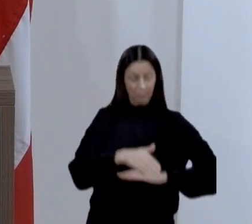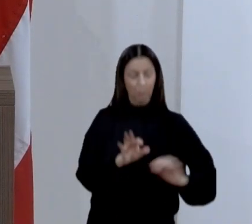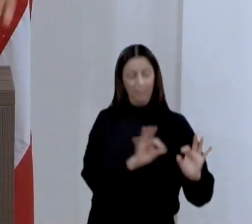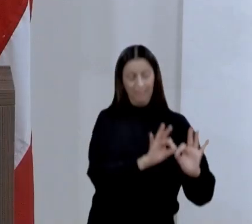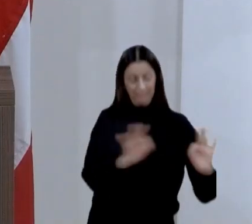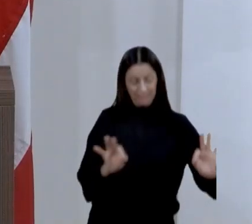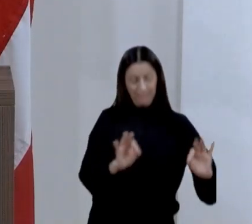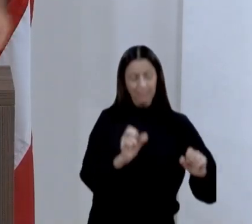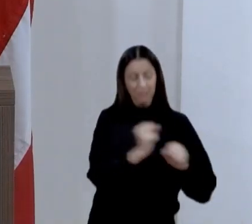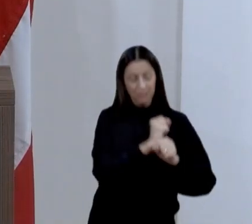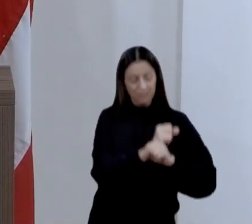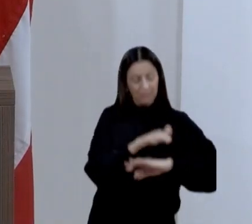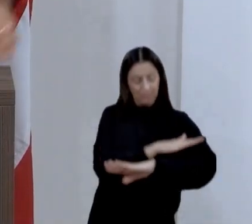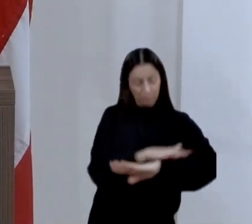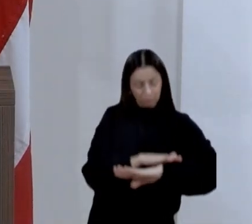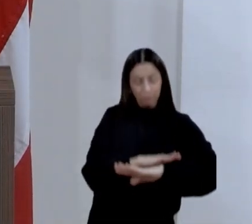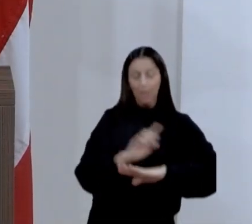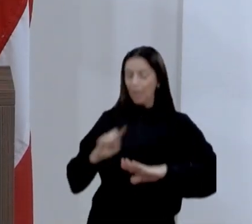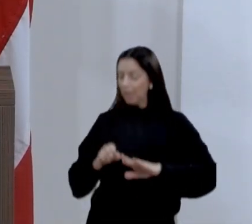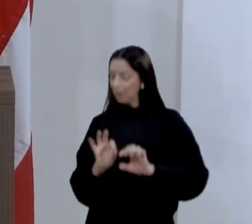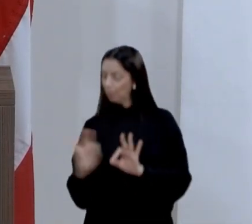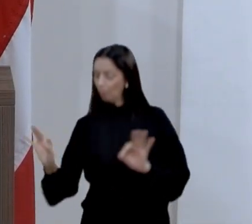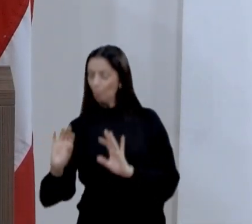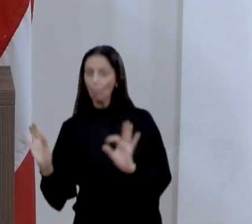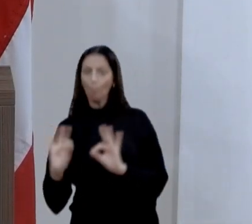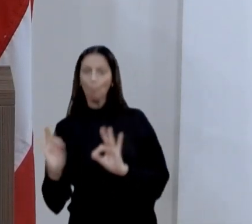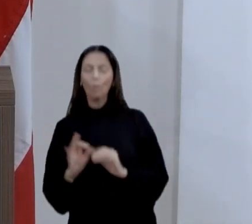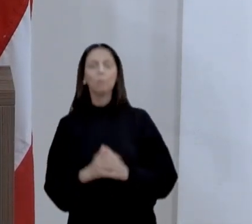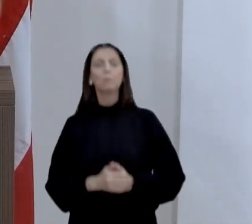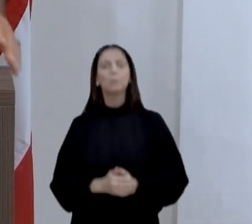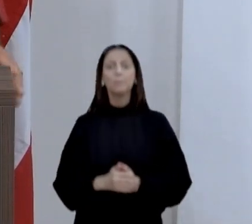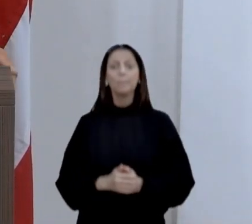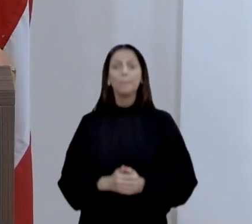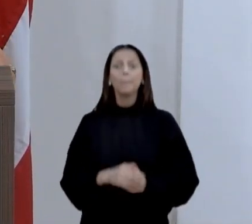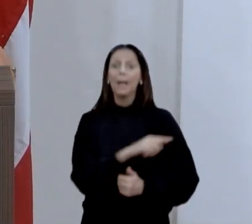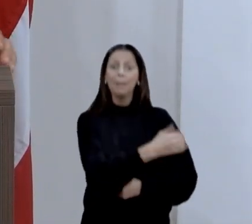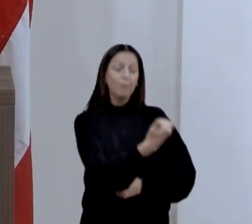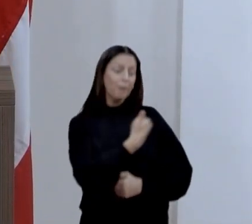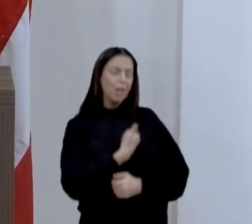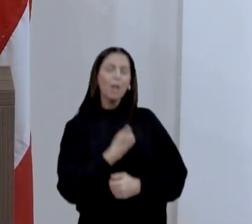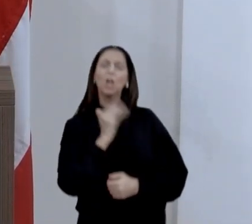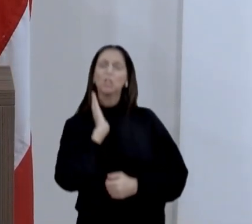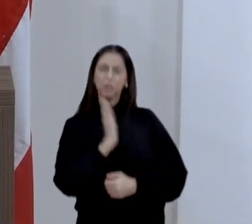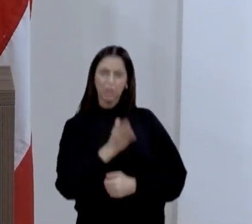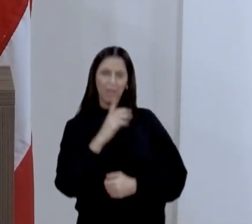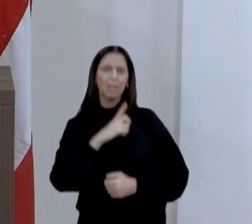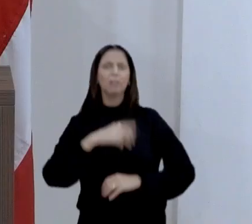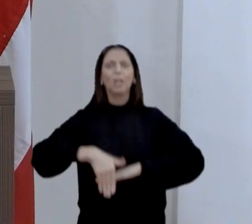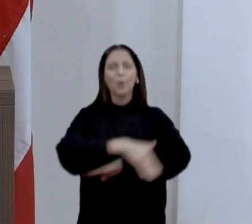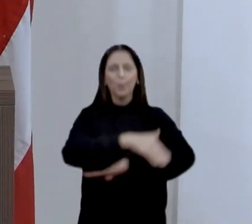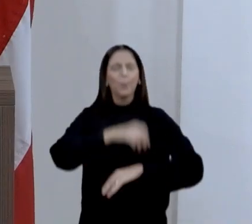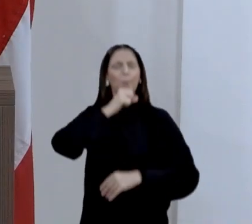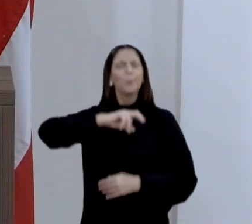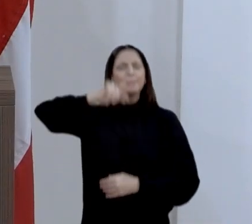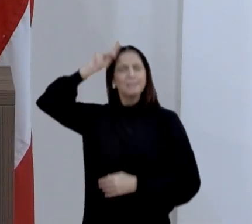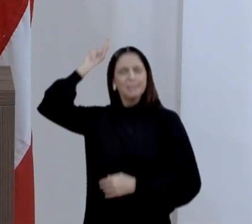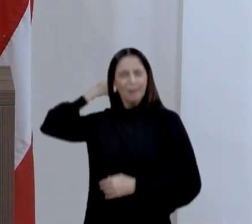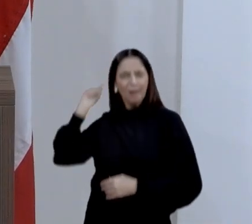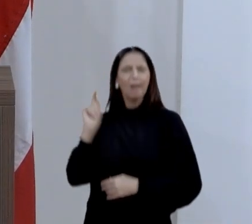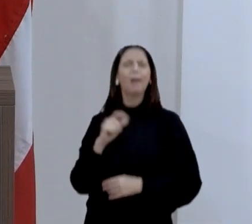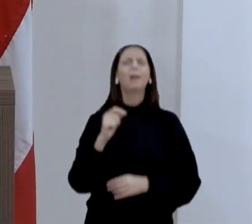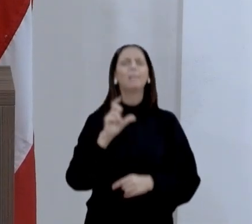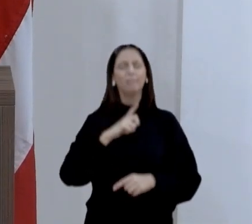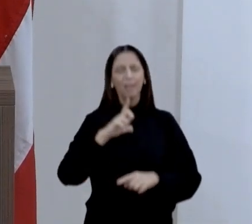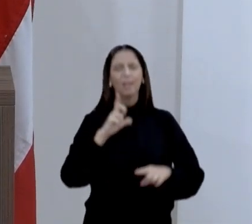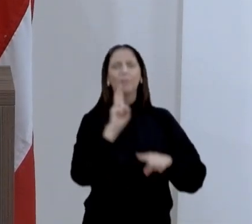né? E aí falava com o Éder, o procurador, disse, vereador, já foi orientado que essas ruas aí sempre receberam manutenção, são ruas históricas, tem que continuar recebendo